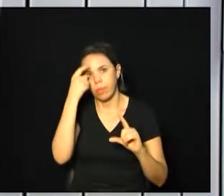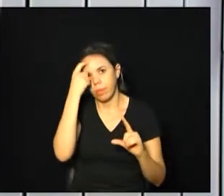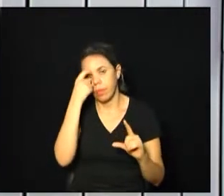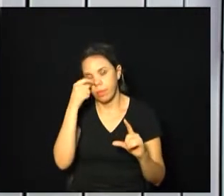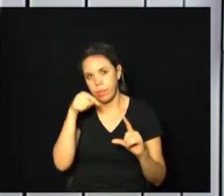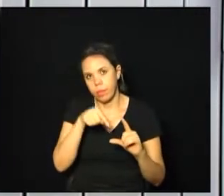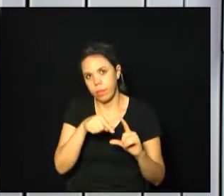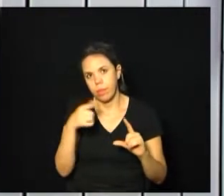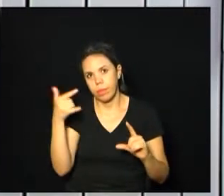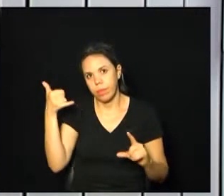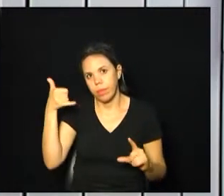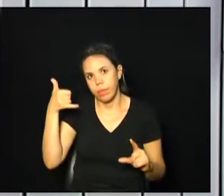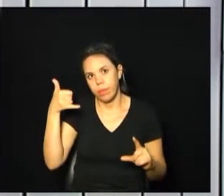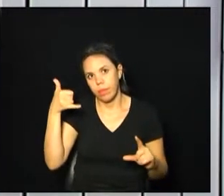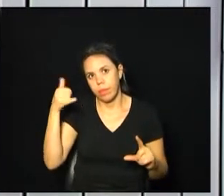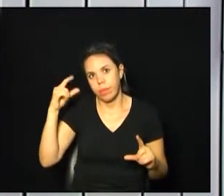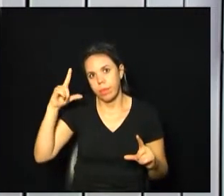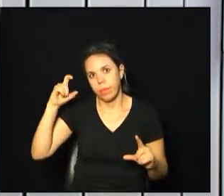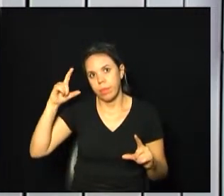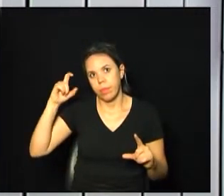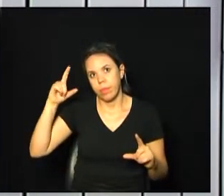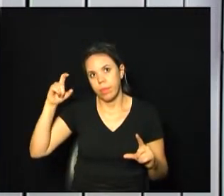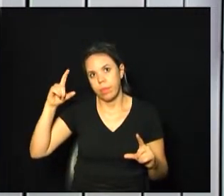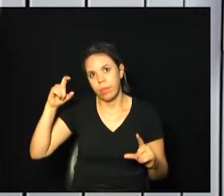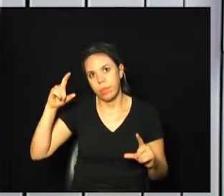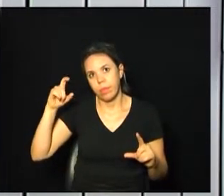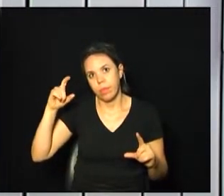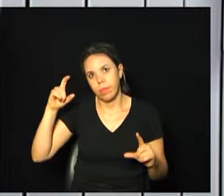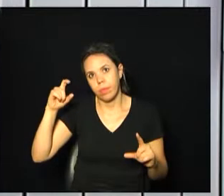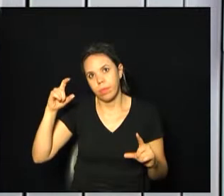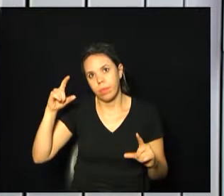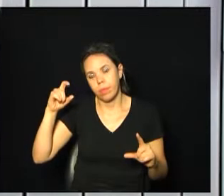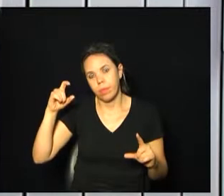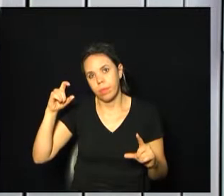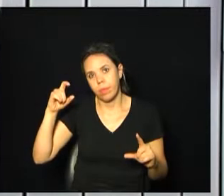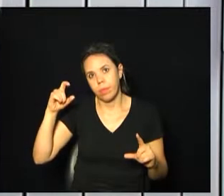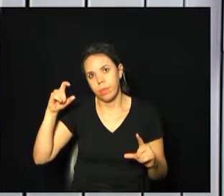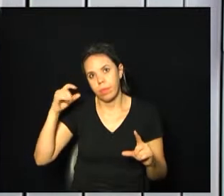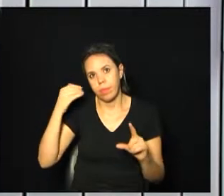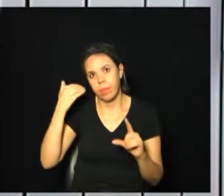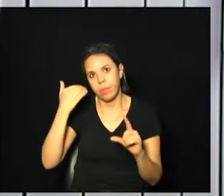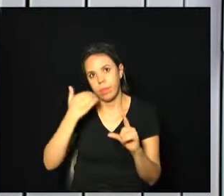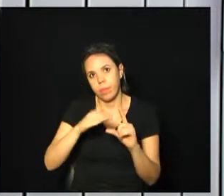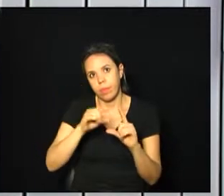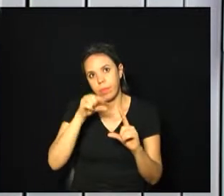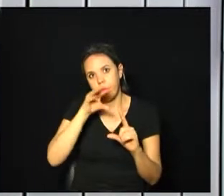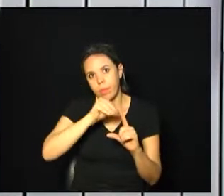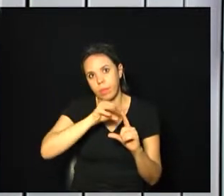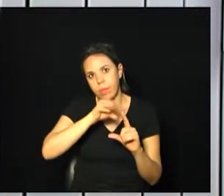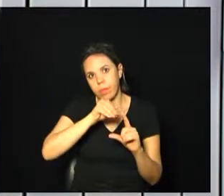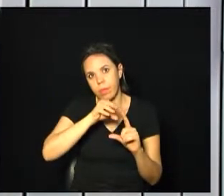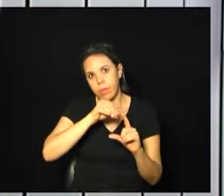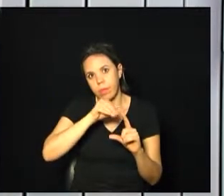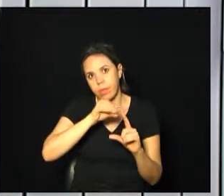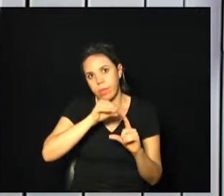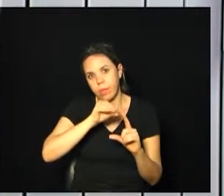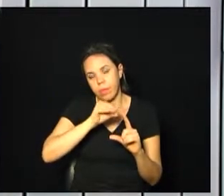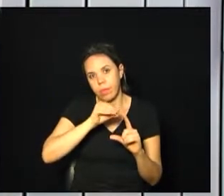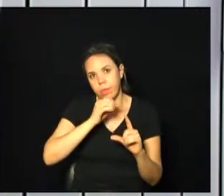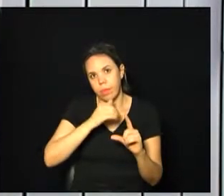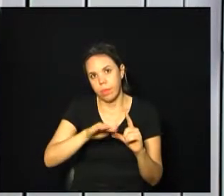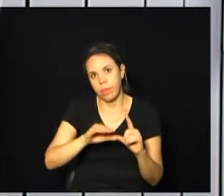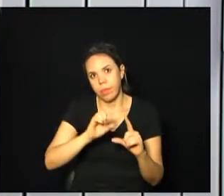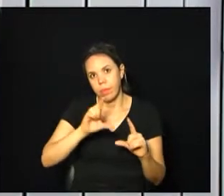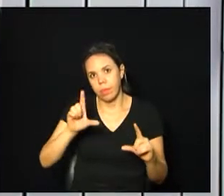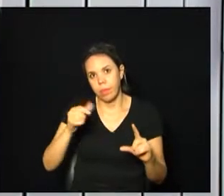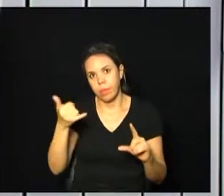ele. Pegue o seu celular, abre a câmera como se você fosse tirar uma foto. Só que você aponta para este QR Code. E aí já vai aparecer